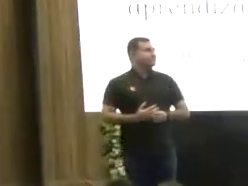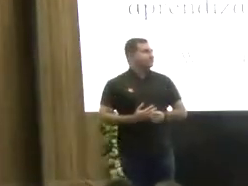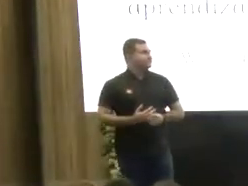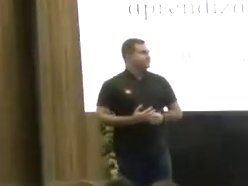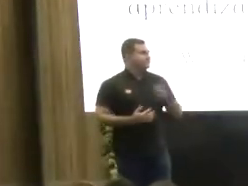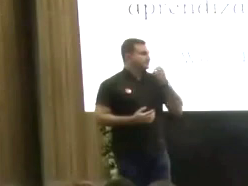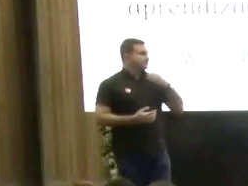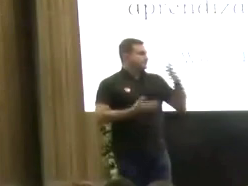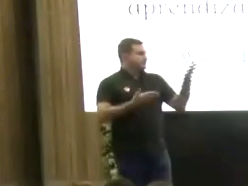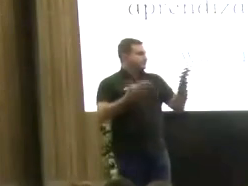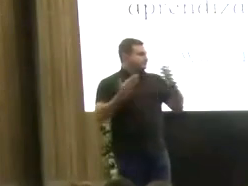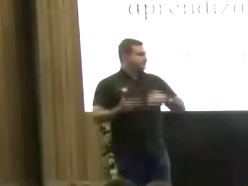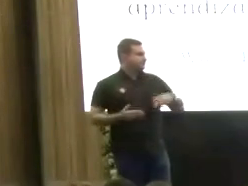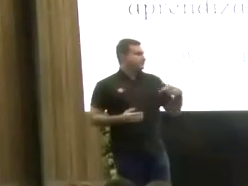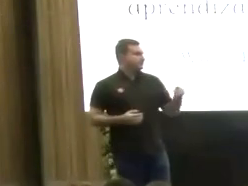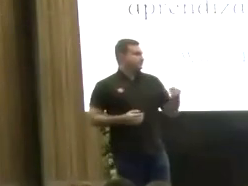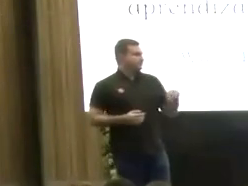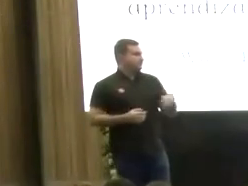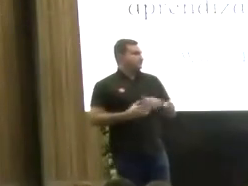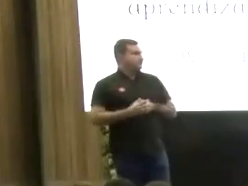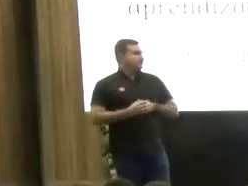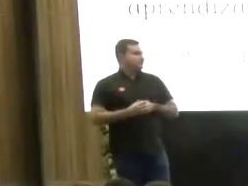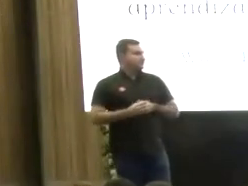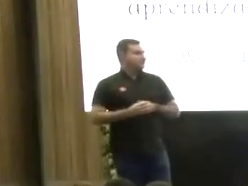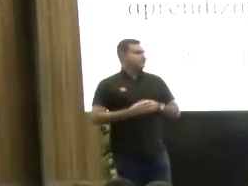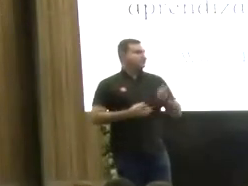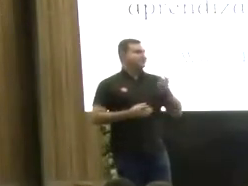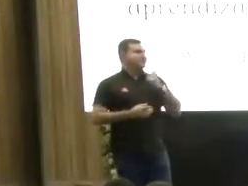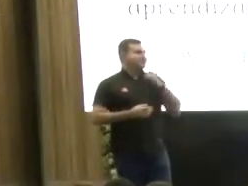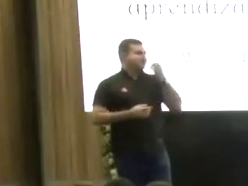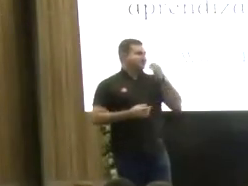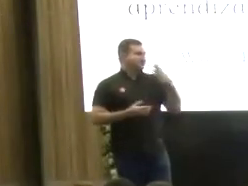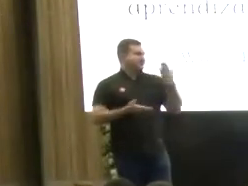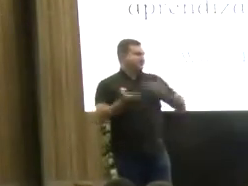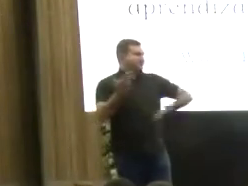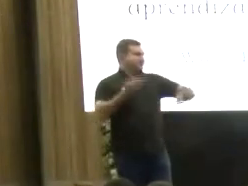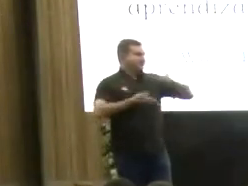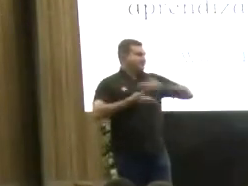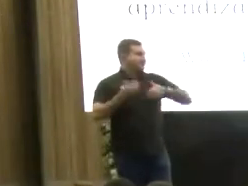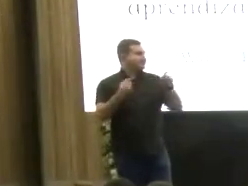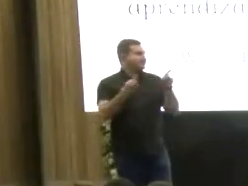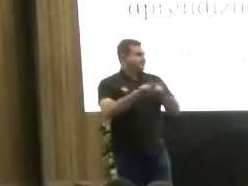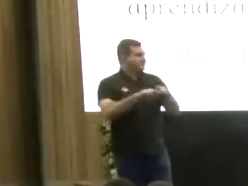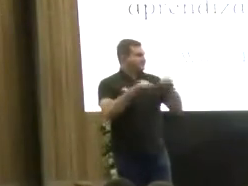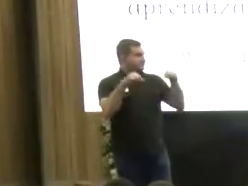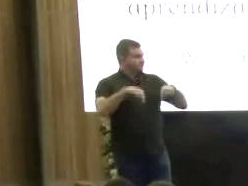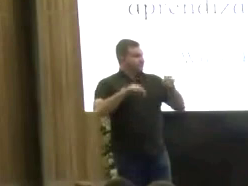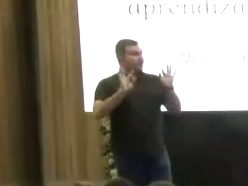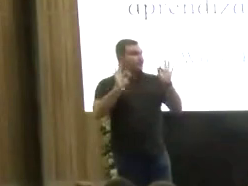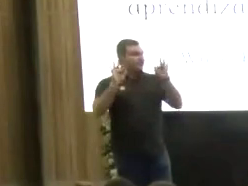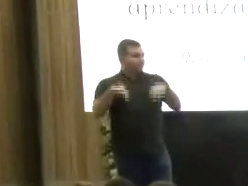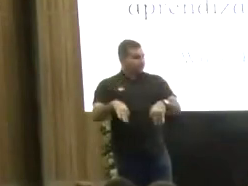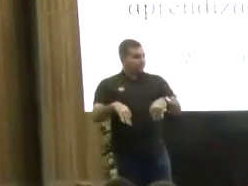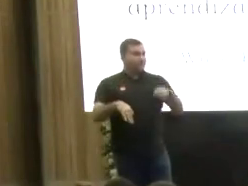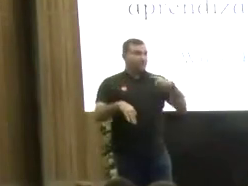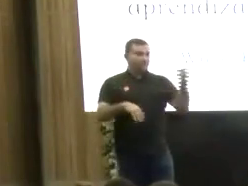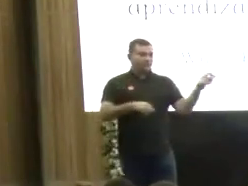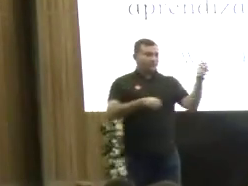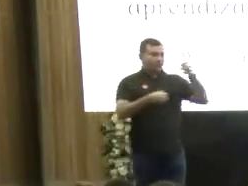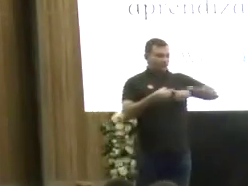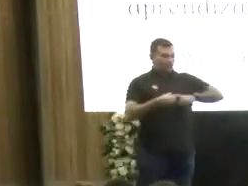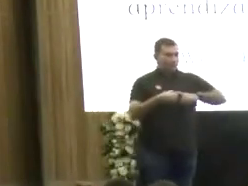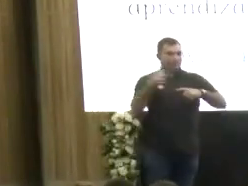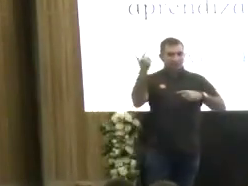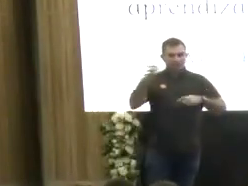Seja bem-vinda, professora Monalisa. Desejo uma excelente mediação. E ao final da conferência, voltamos para